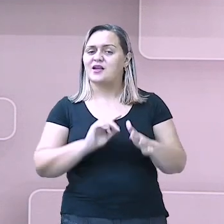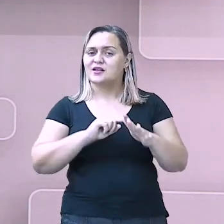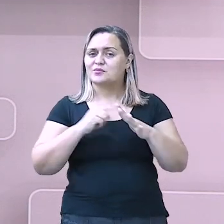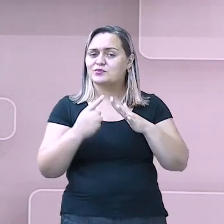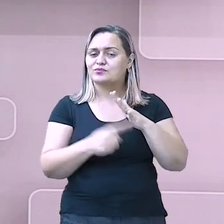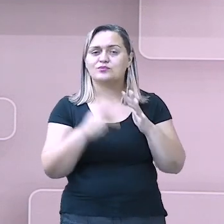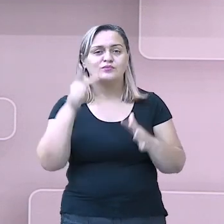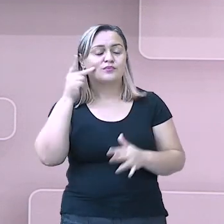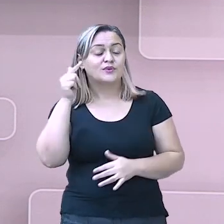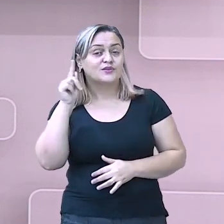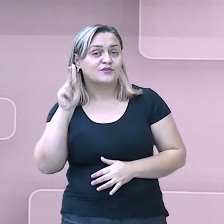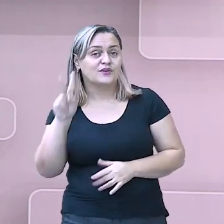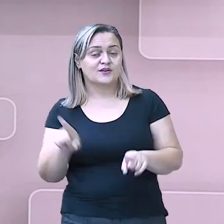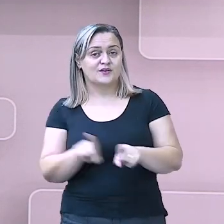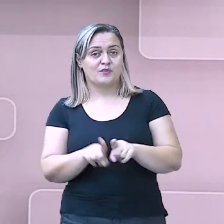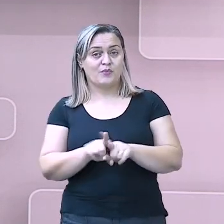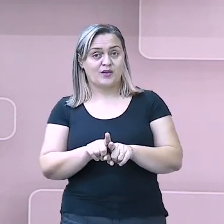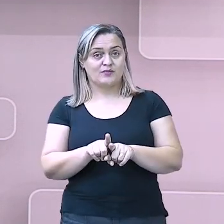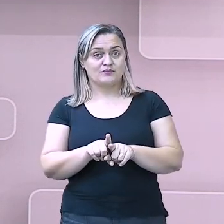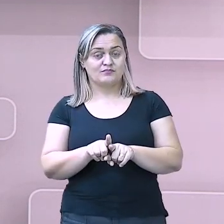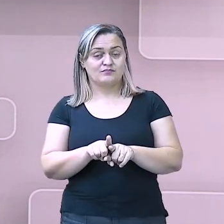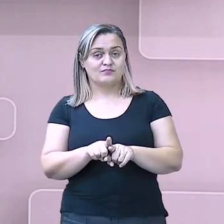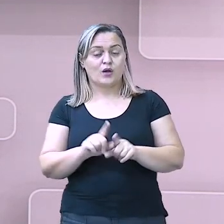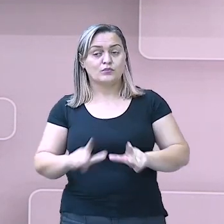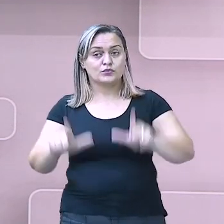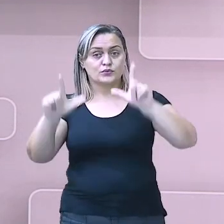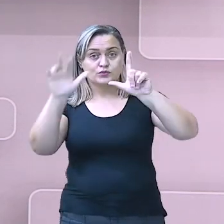SMED EV. Aponte a câmera do